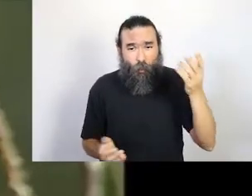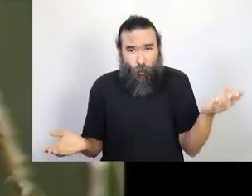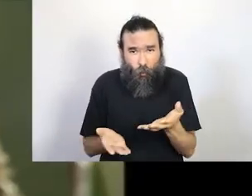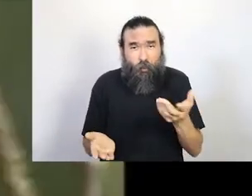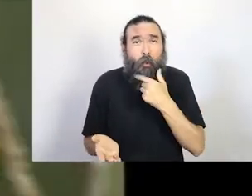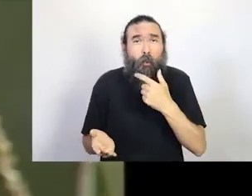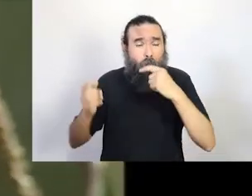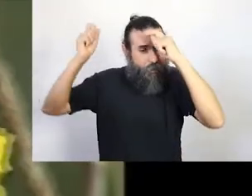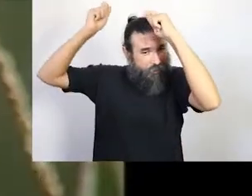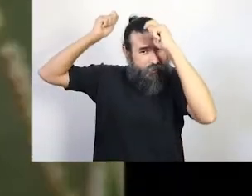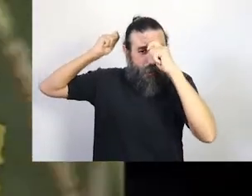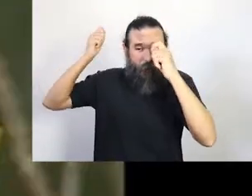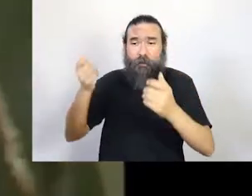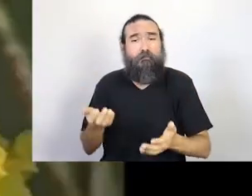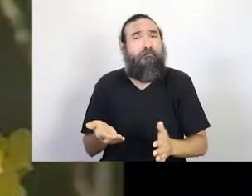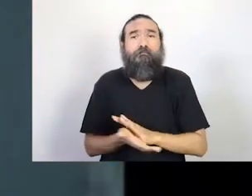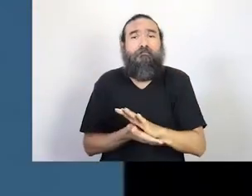Os homens não usam mais chapéu.